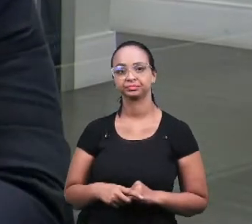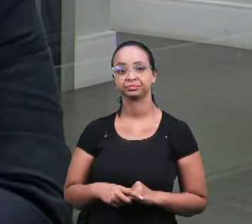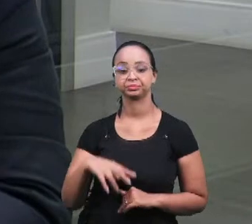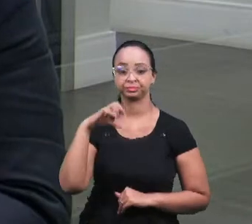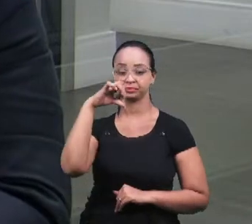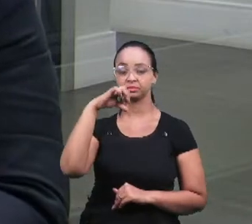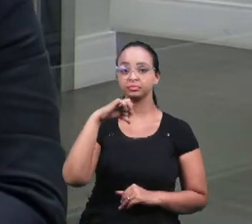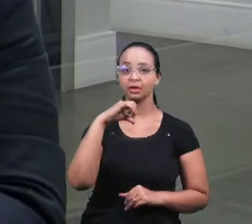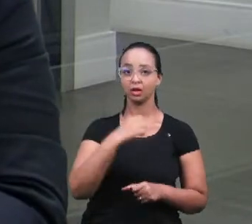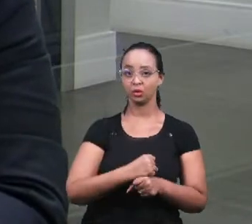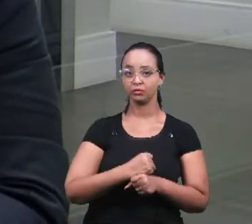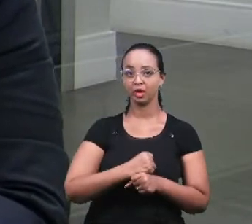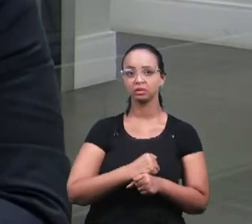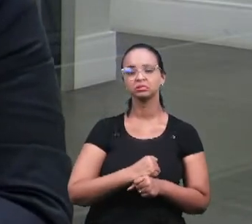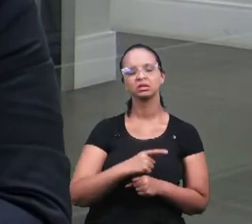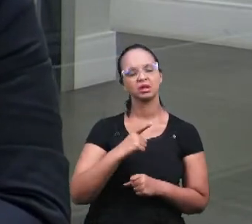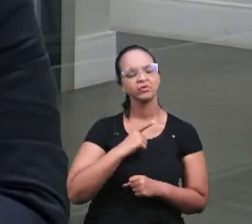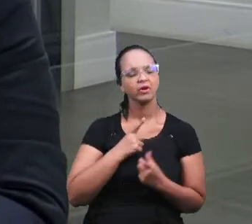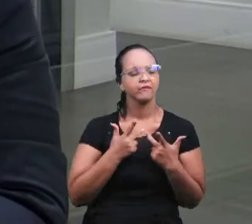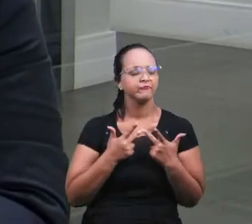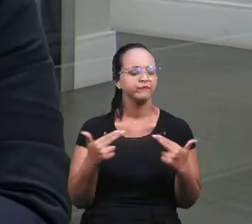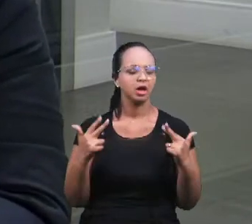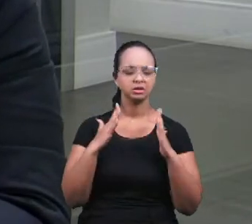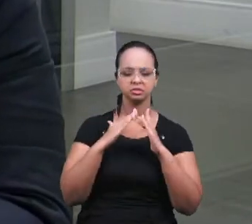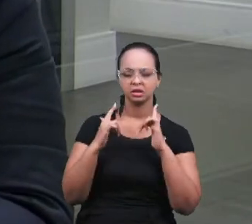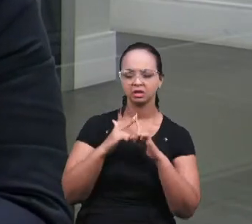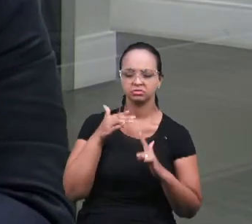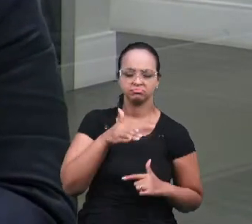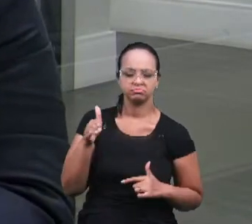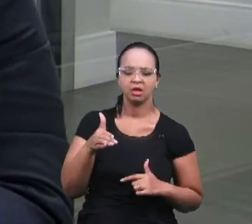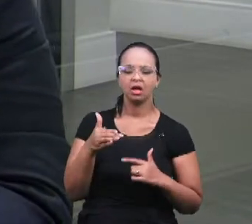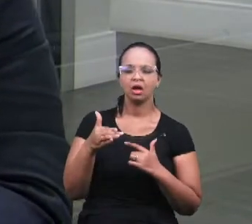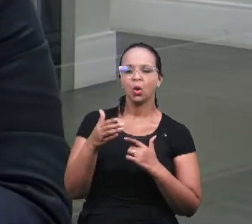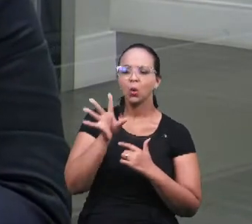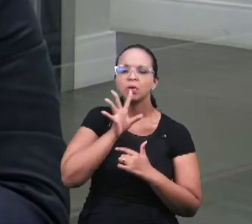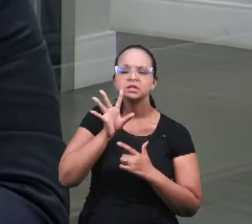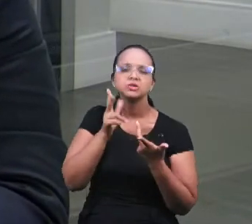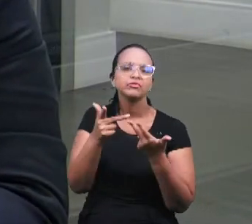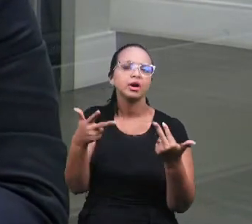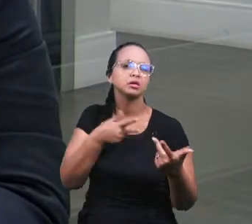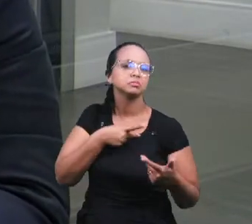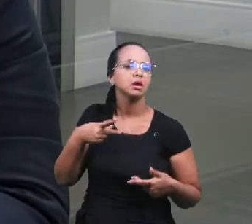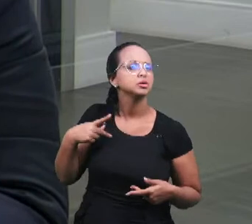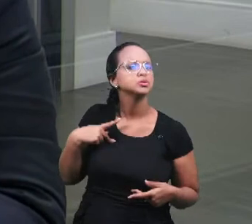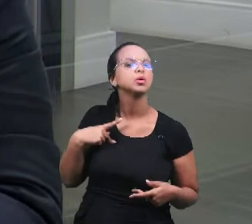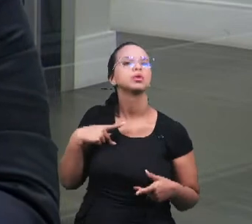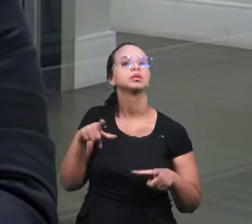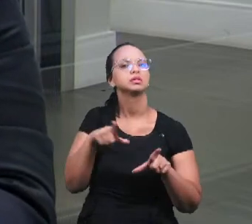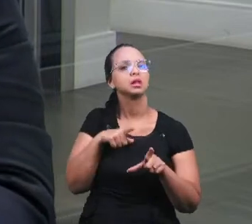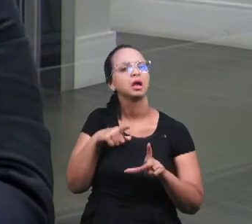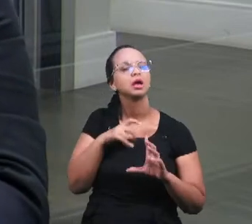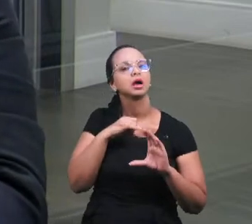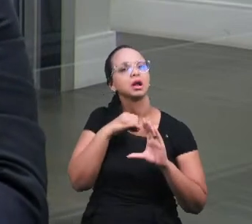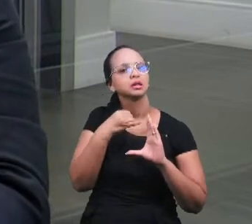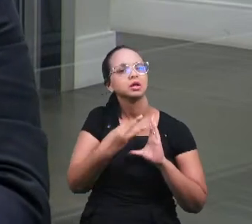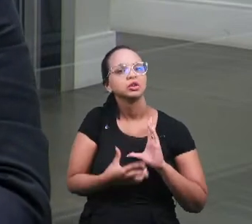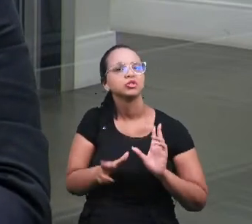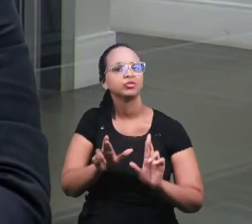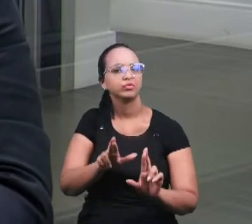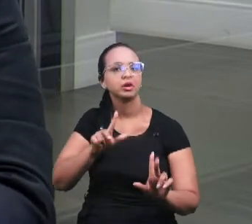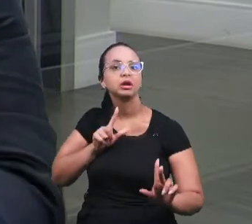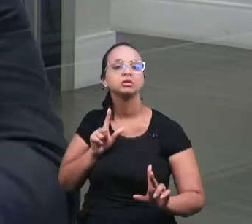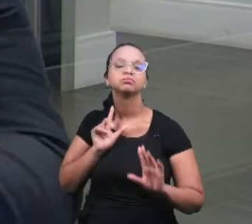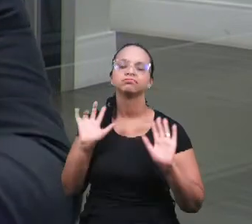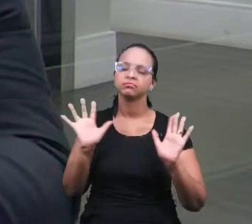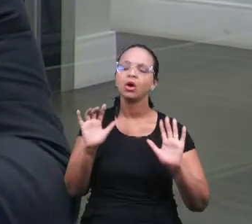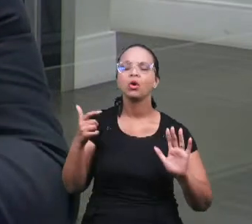9 anos eu passei por vários ministérios, vários pastores, com características diferentes. Eu sempre entendi o seguinte: não, eu